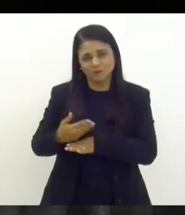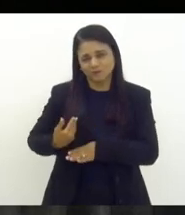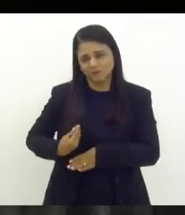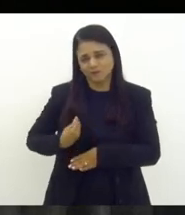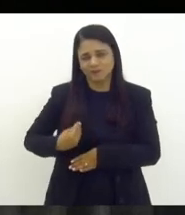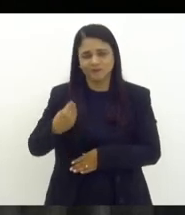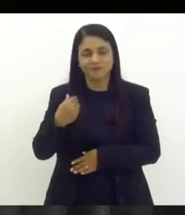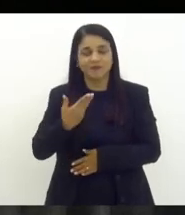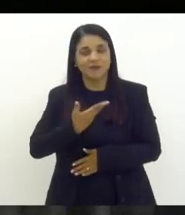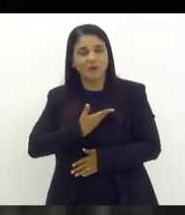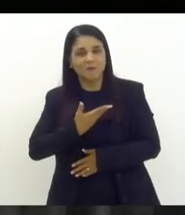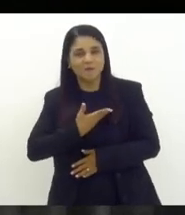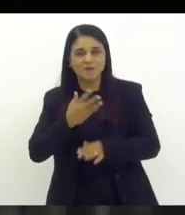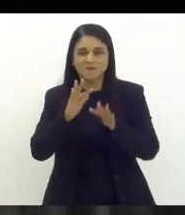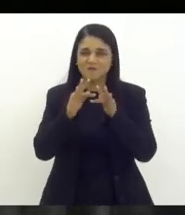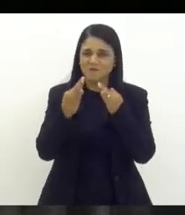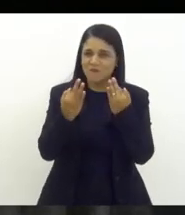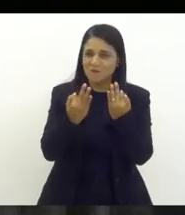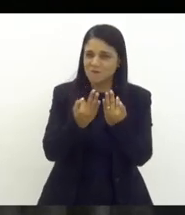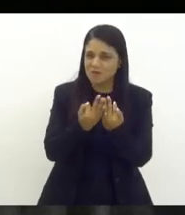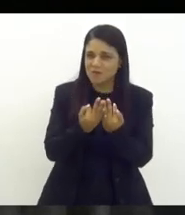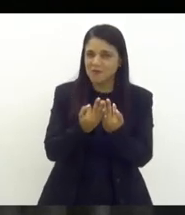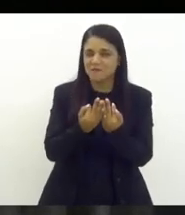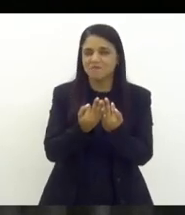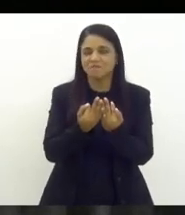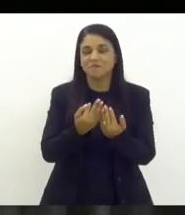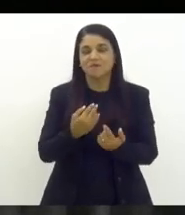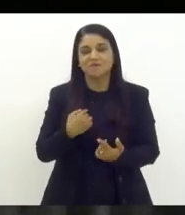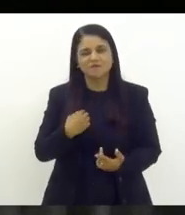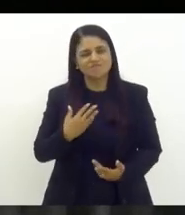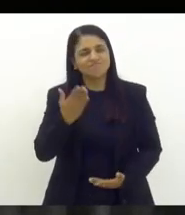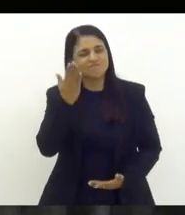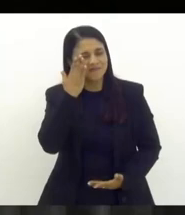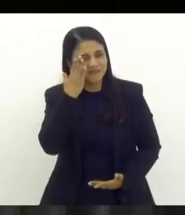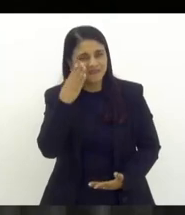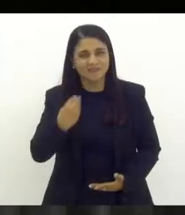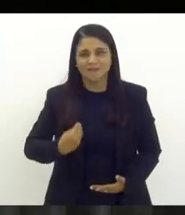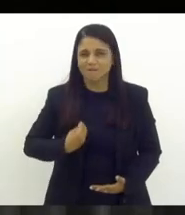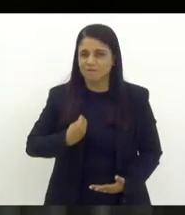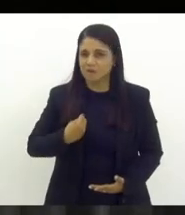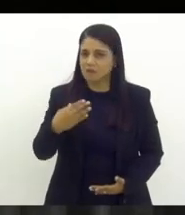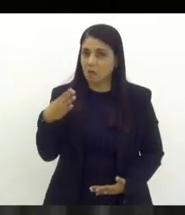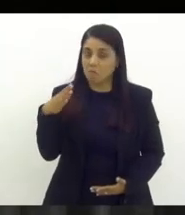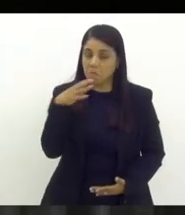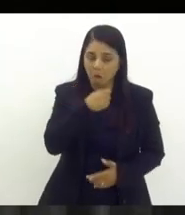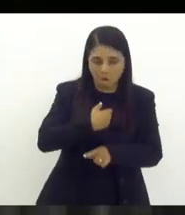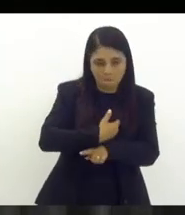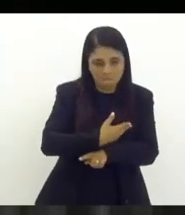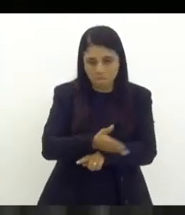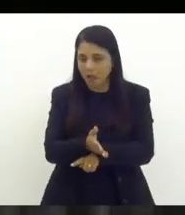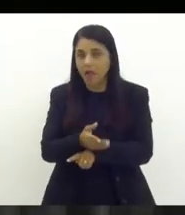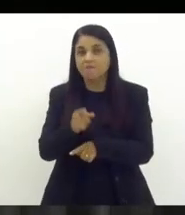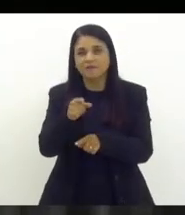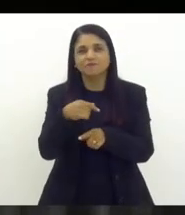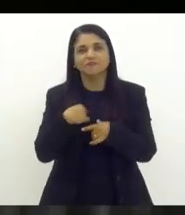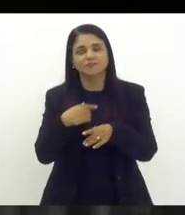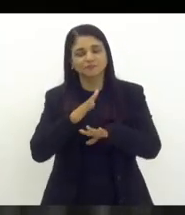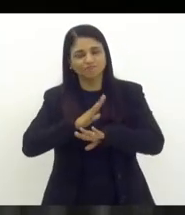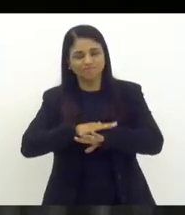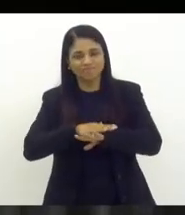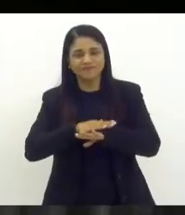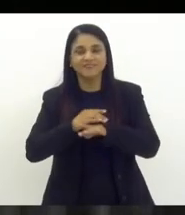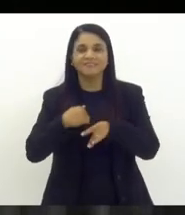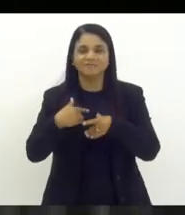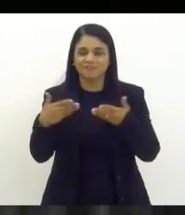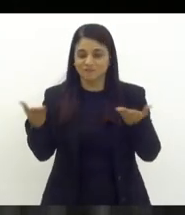familiares que vieram eu sei que a nossa vida é corrida mas vocês dispensaram alguns momentos do dia de